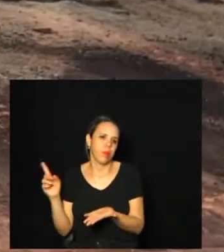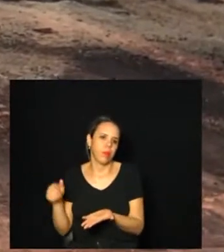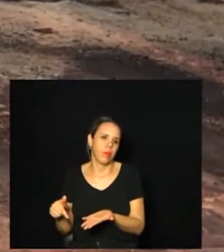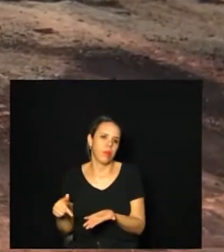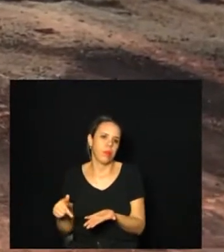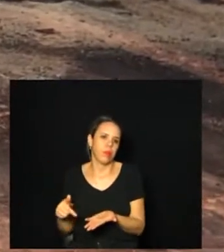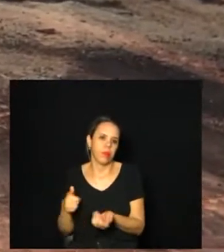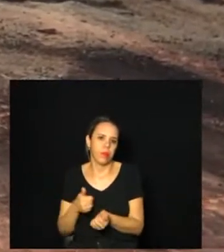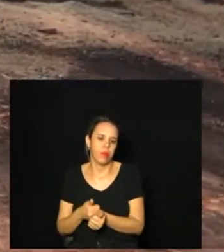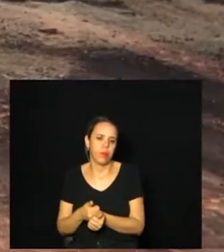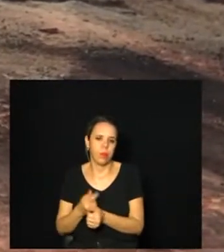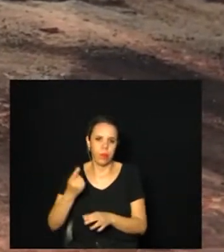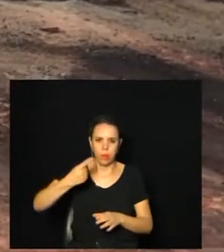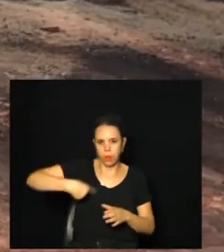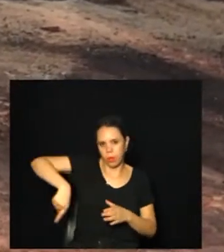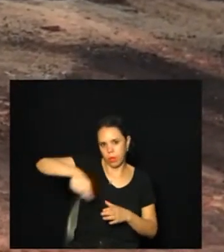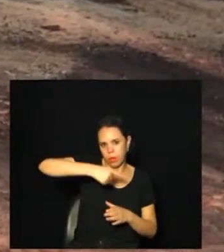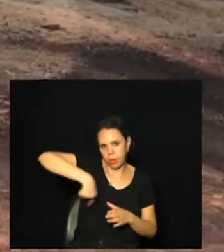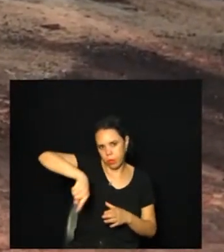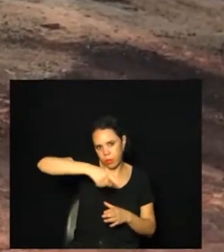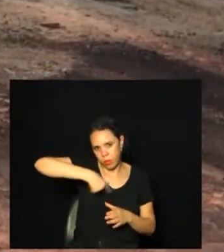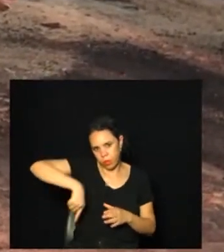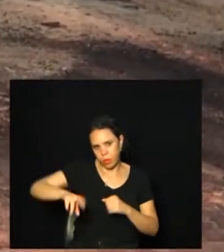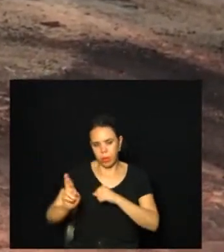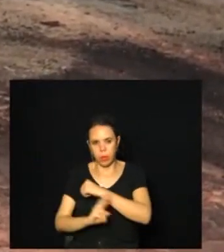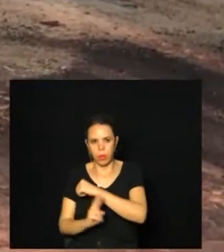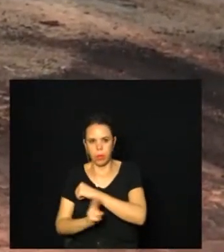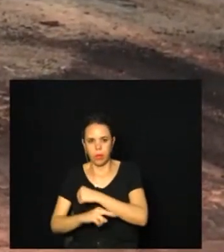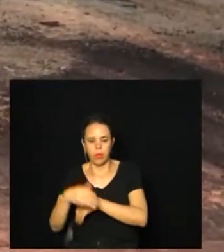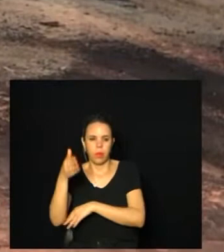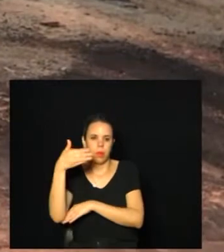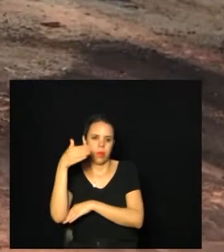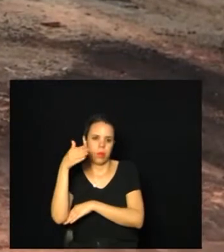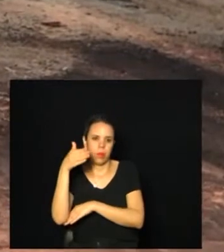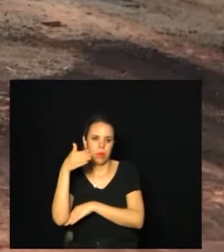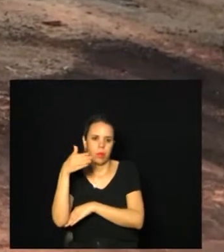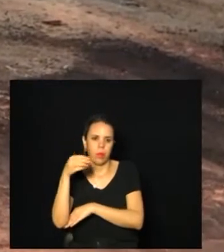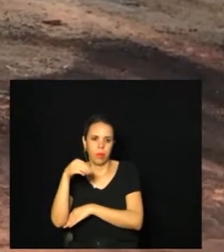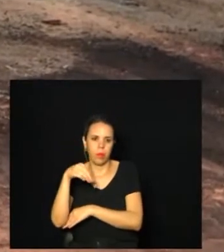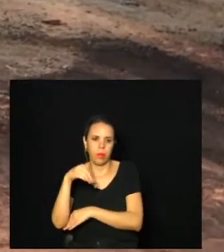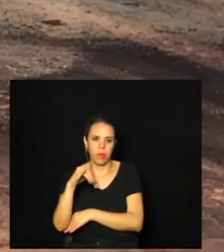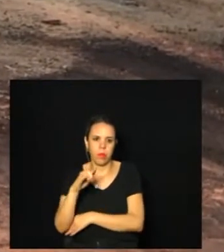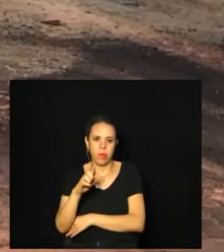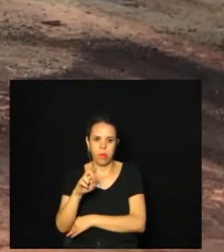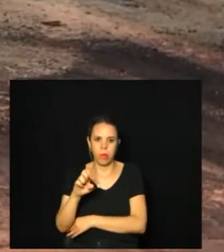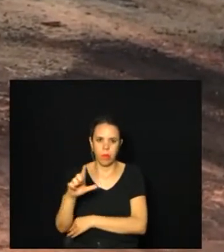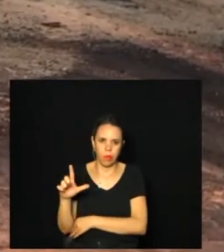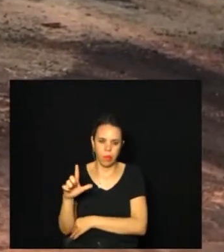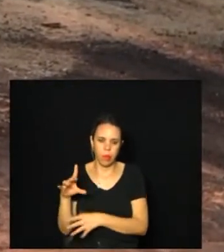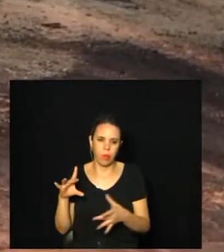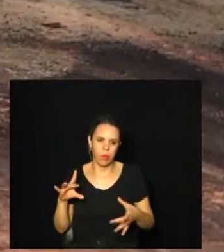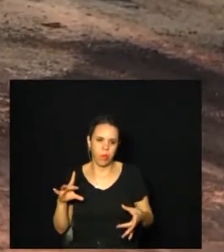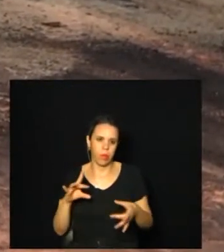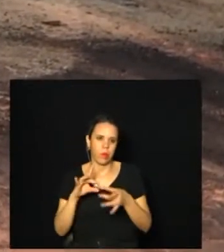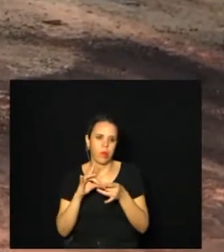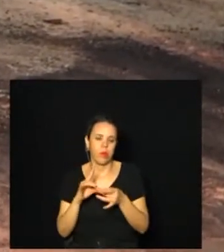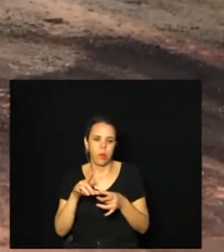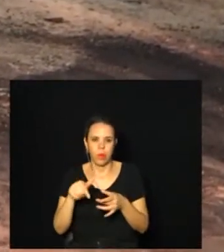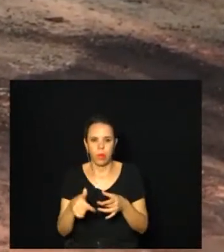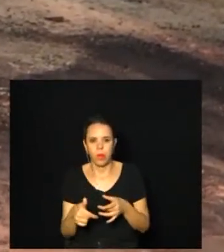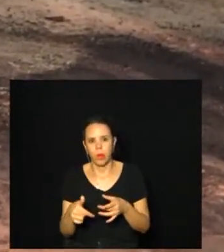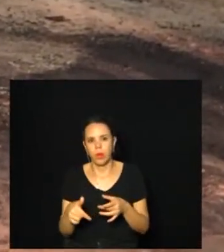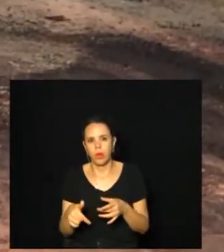o entroncamento entre a rodovia dos Bandeirantes e Miguel Melhado, fazendo essa junção, e depois